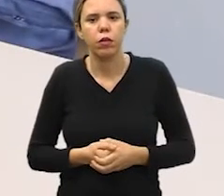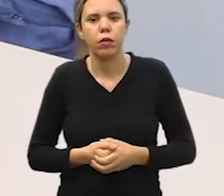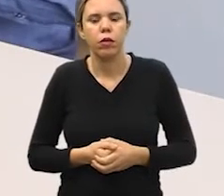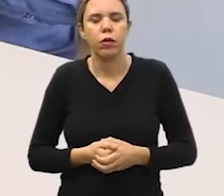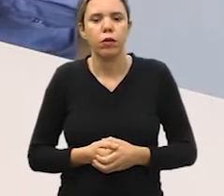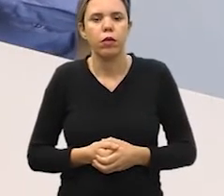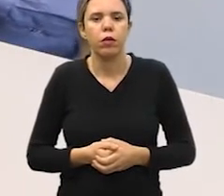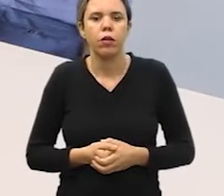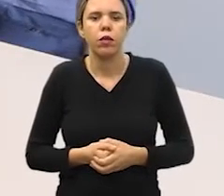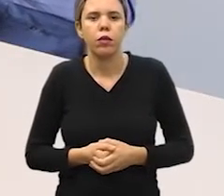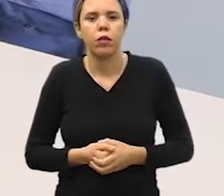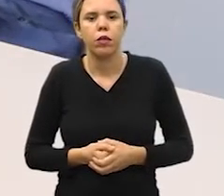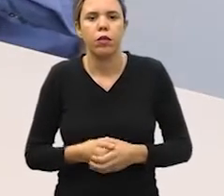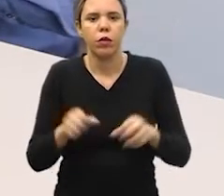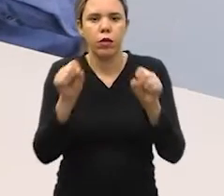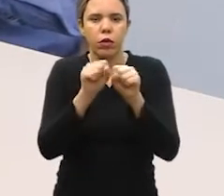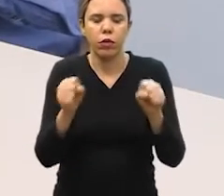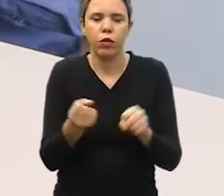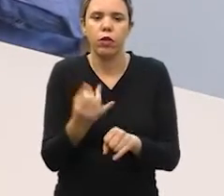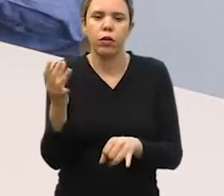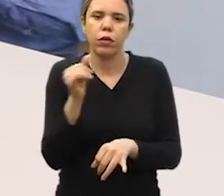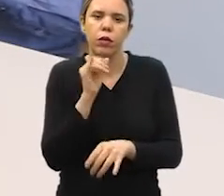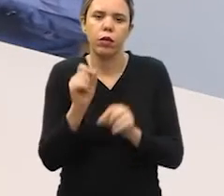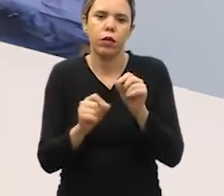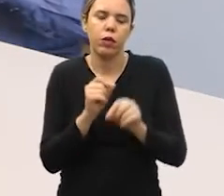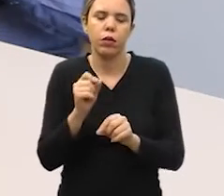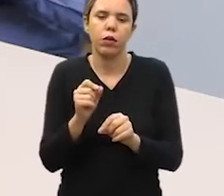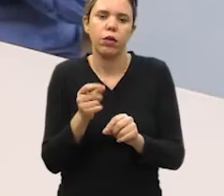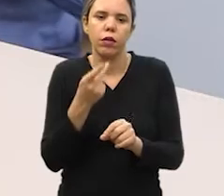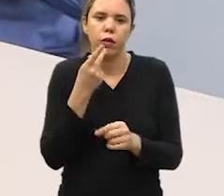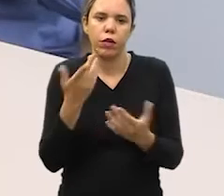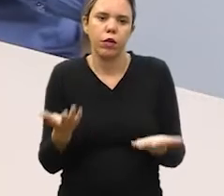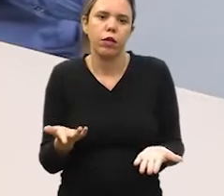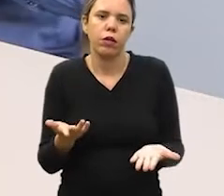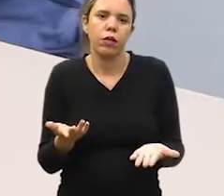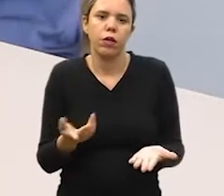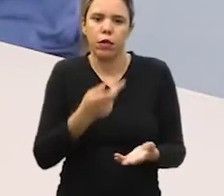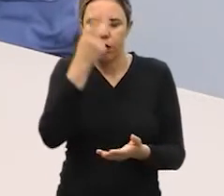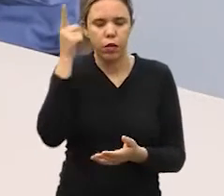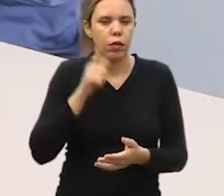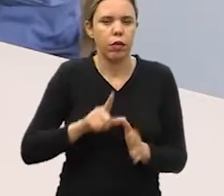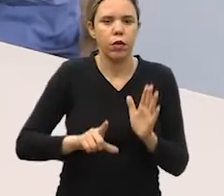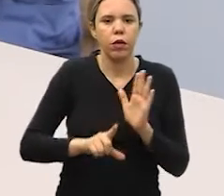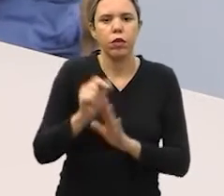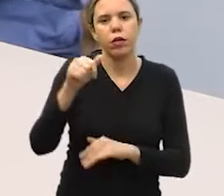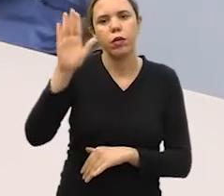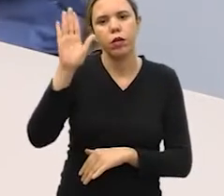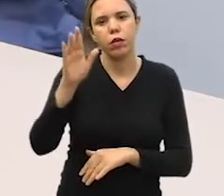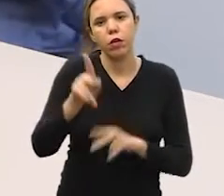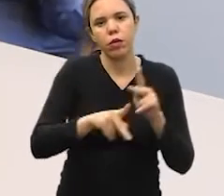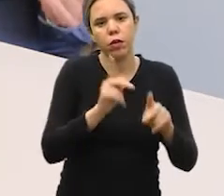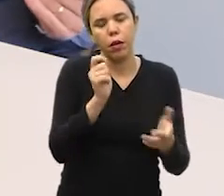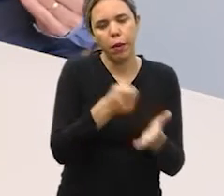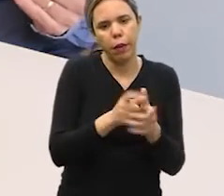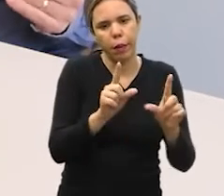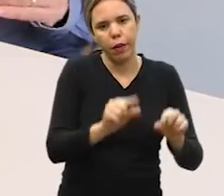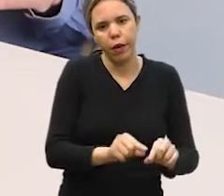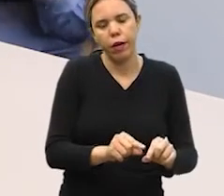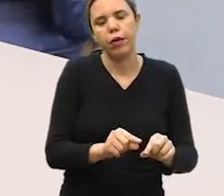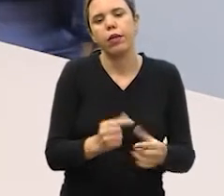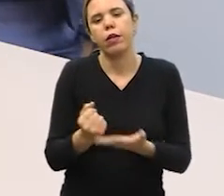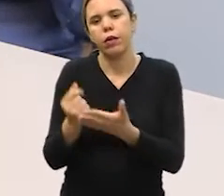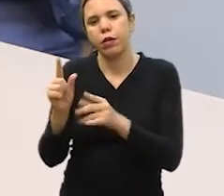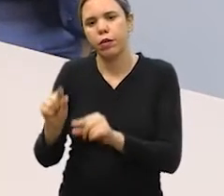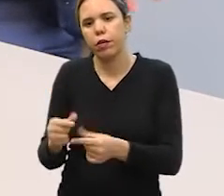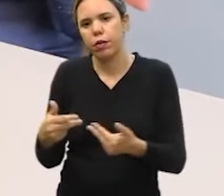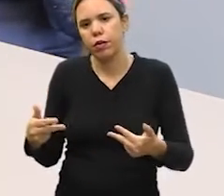seria num sistema proporcional, dá para dizer assim? Tipo, o cara que ganha mais contribui mais, a pessoa que ganha um pouco